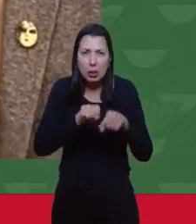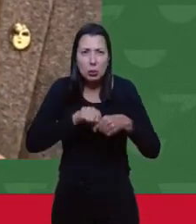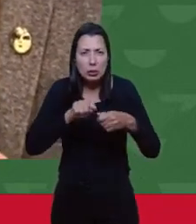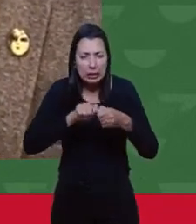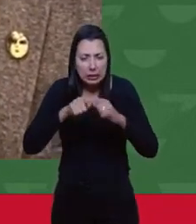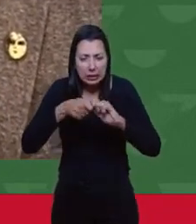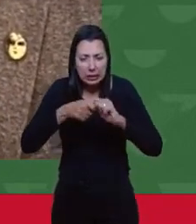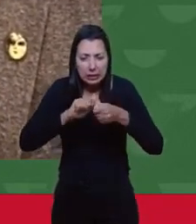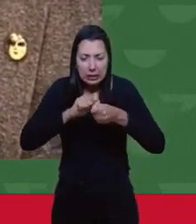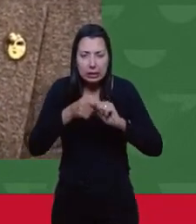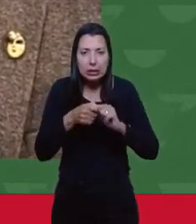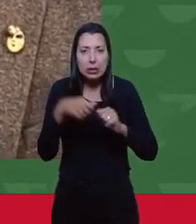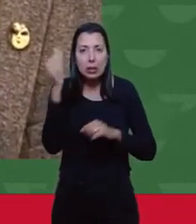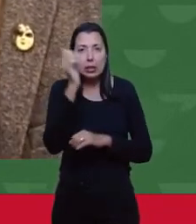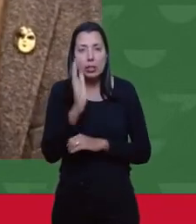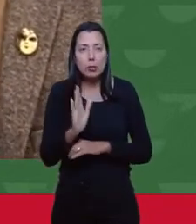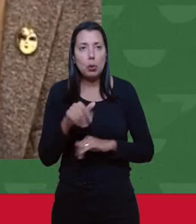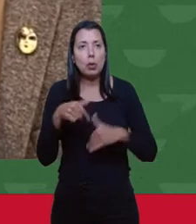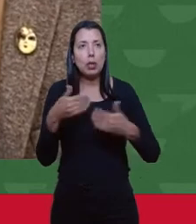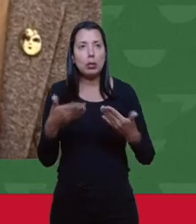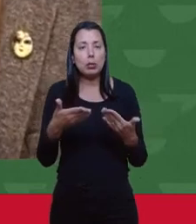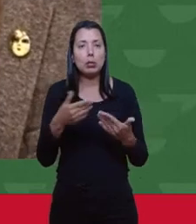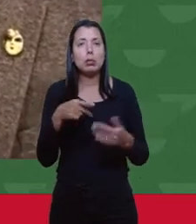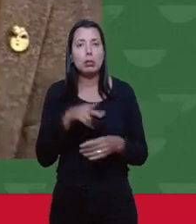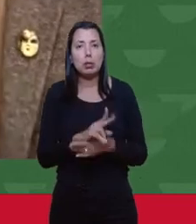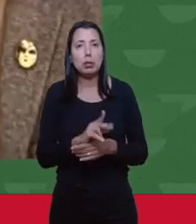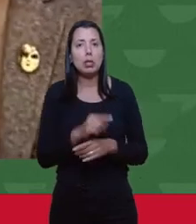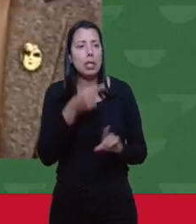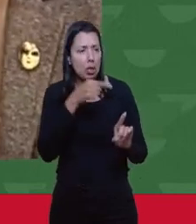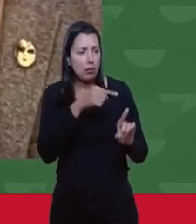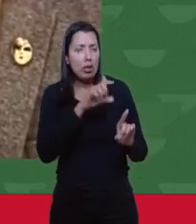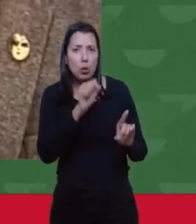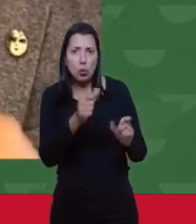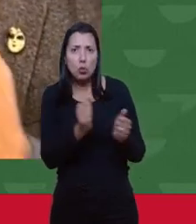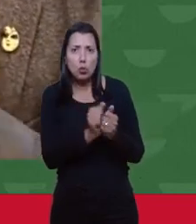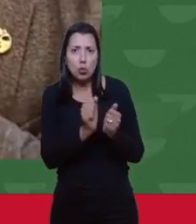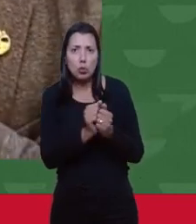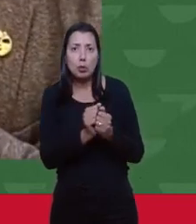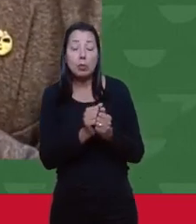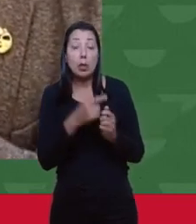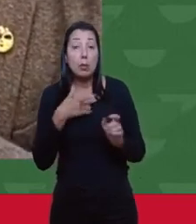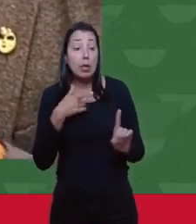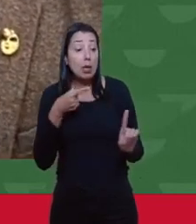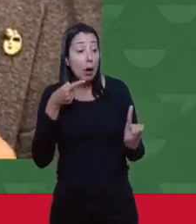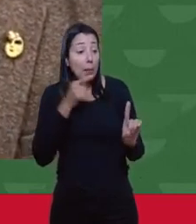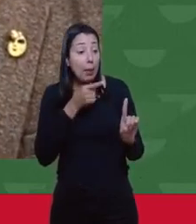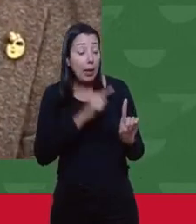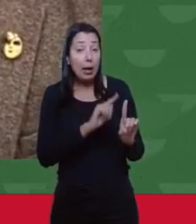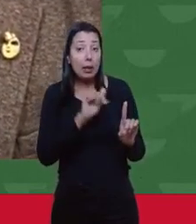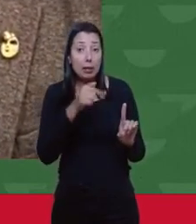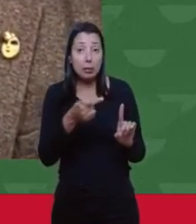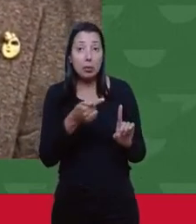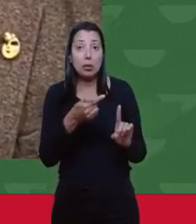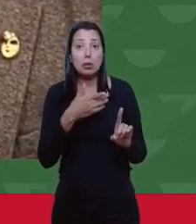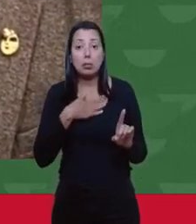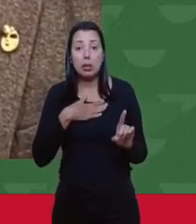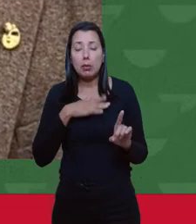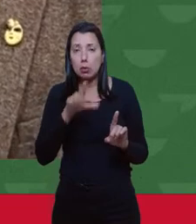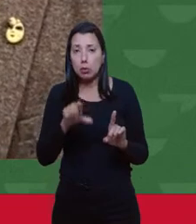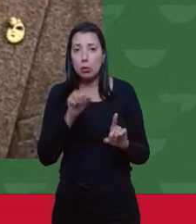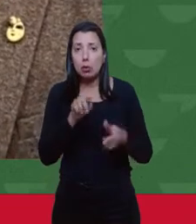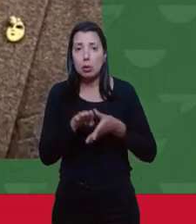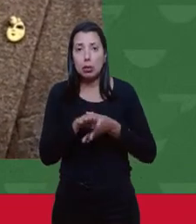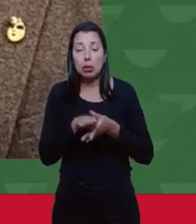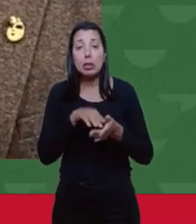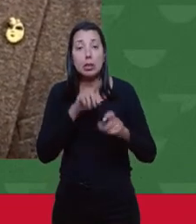24 anos de ditadura militar no Brasil. E, em sequência, me ofendeu, junto com outros que estavam com ele, me ofendeu a partir da minha orientação sexual.